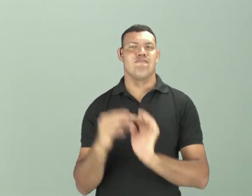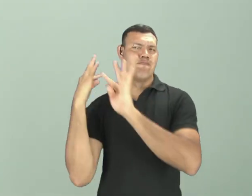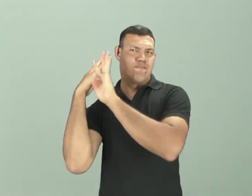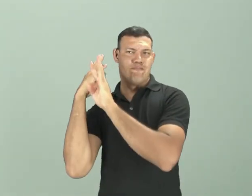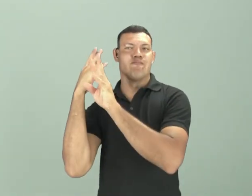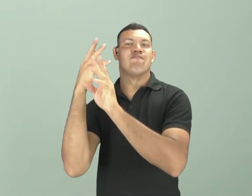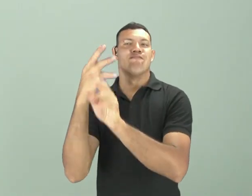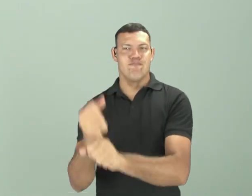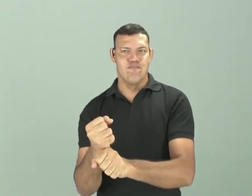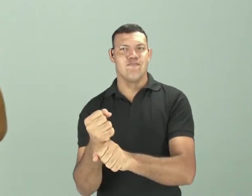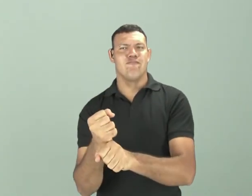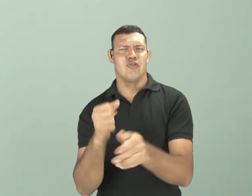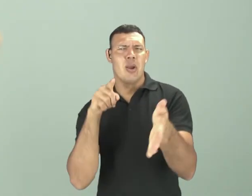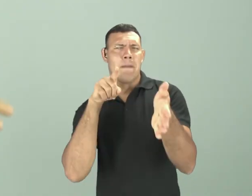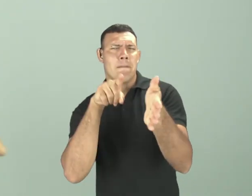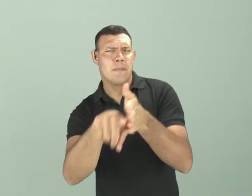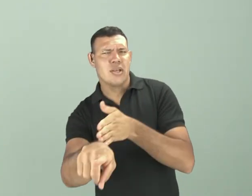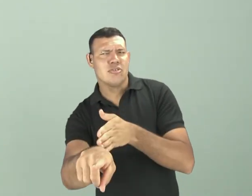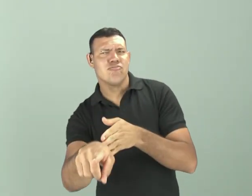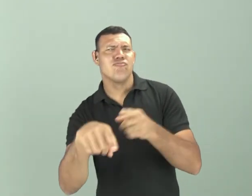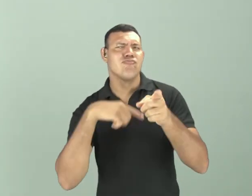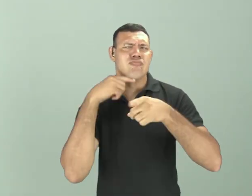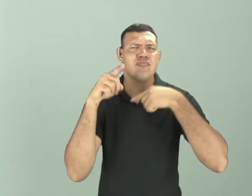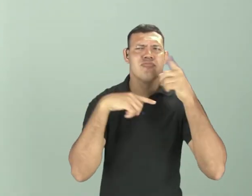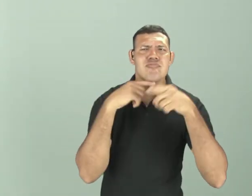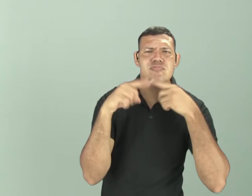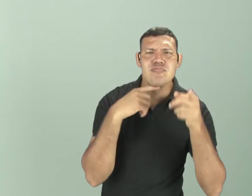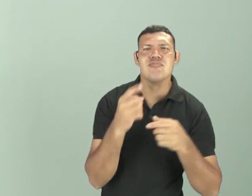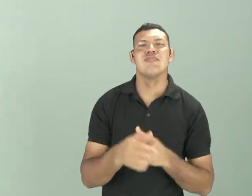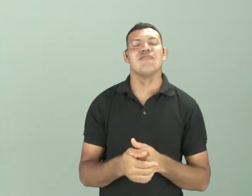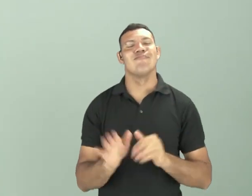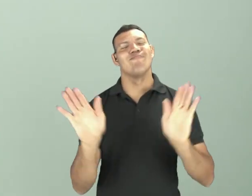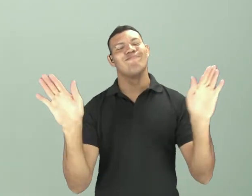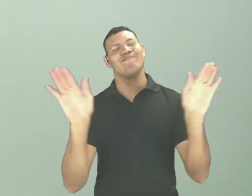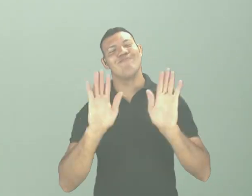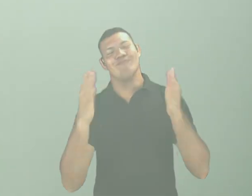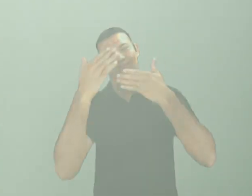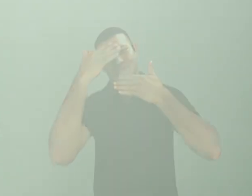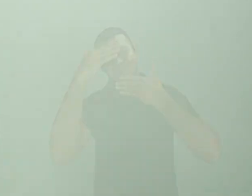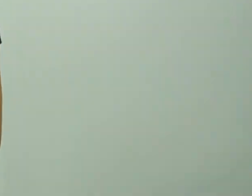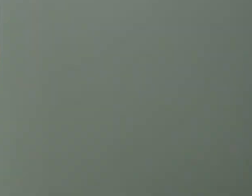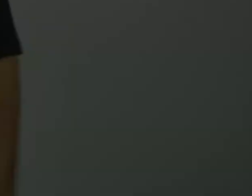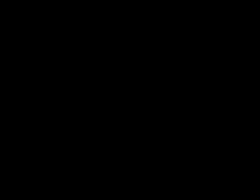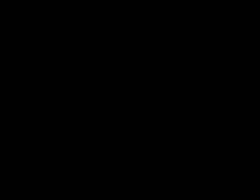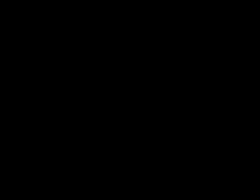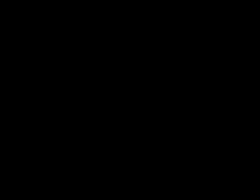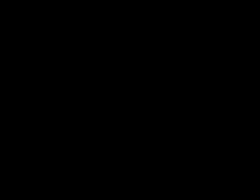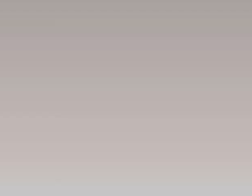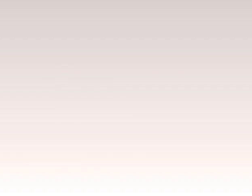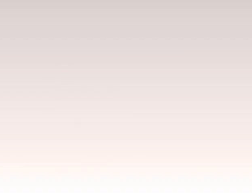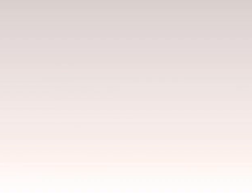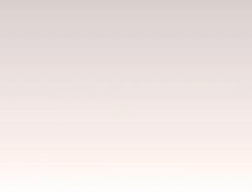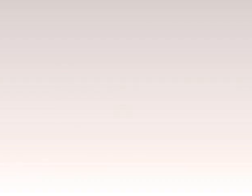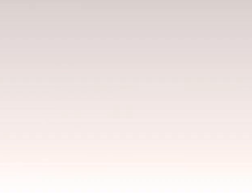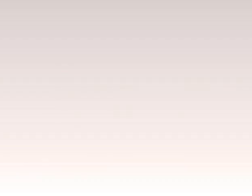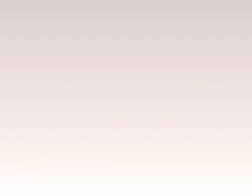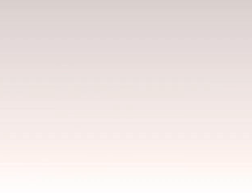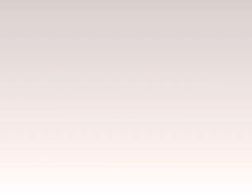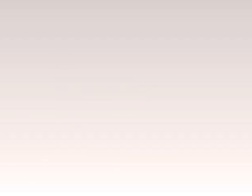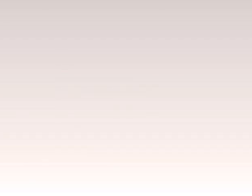revisem, façam perguntas, questionem. A gente fica por aqui. Obrigada, bom dia.